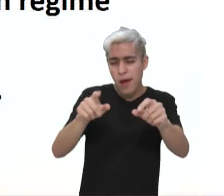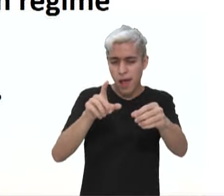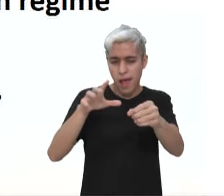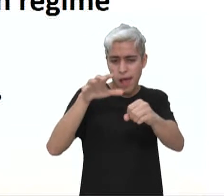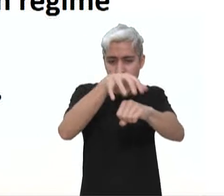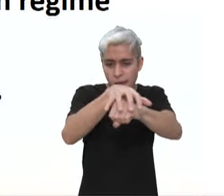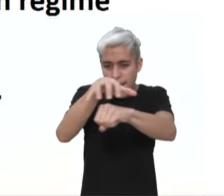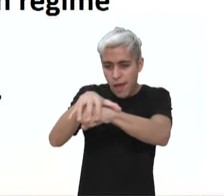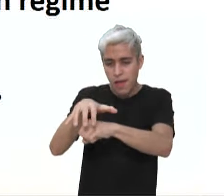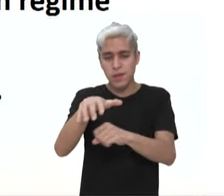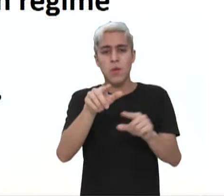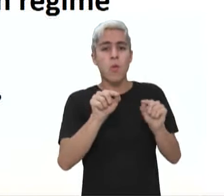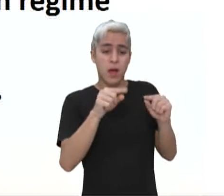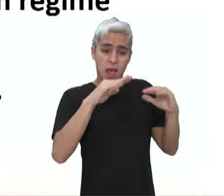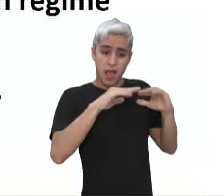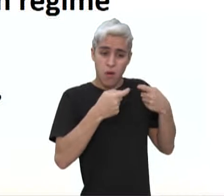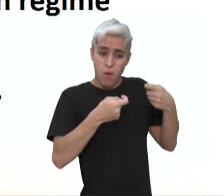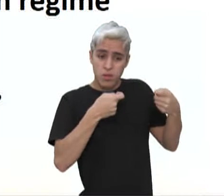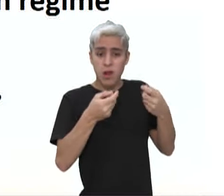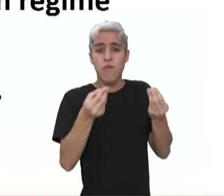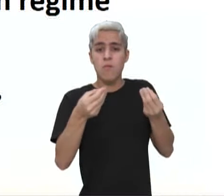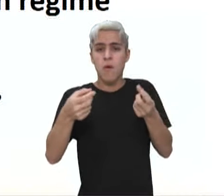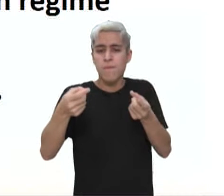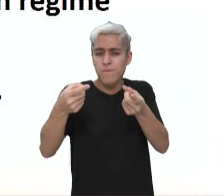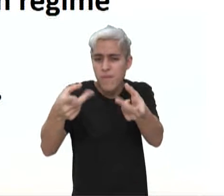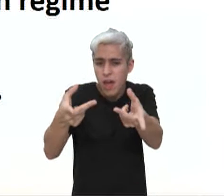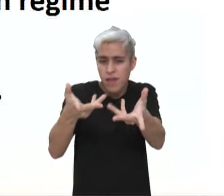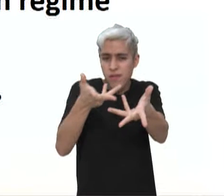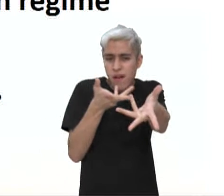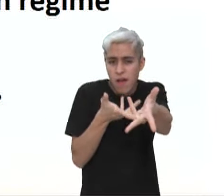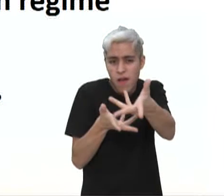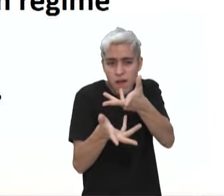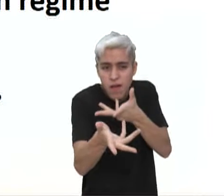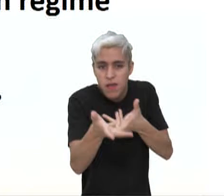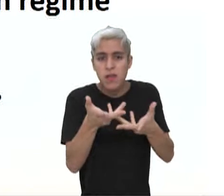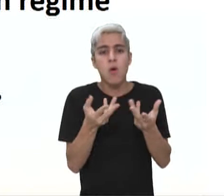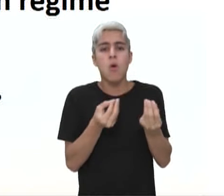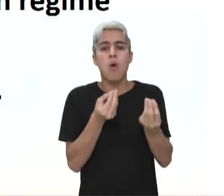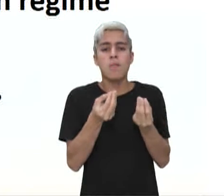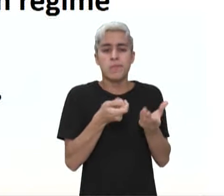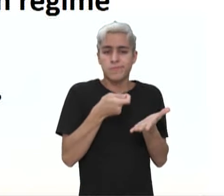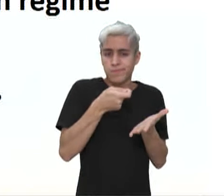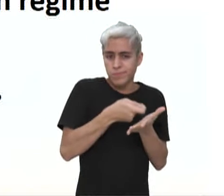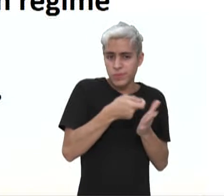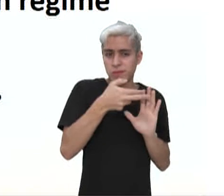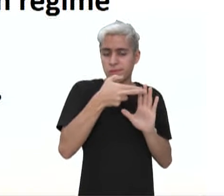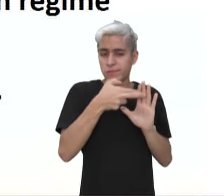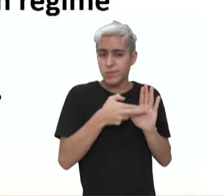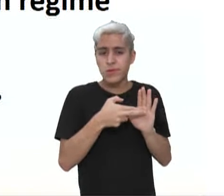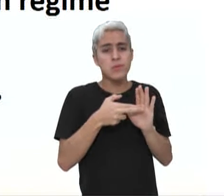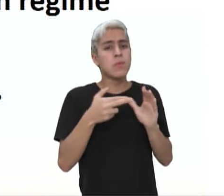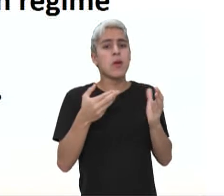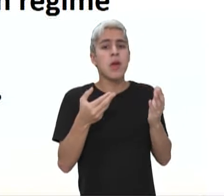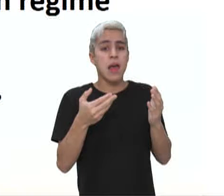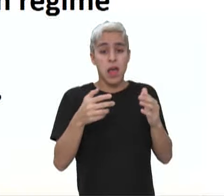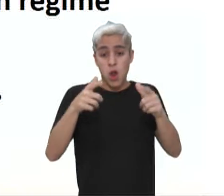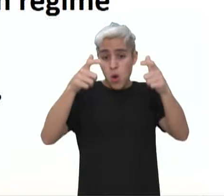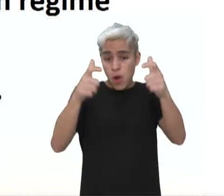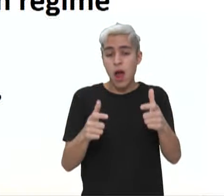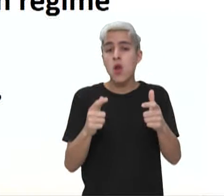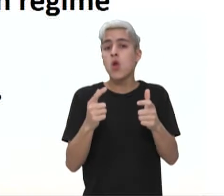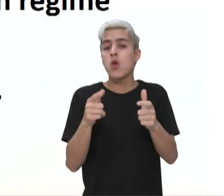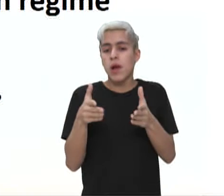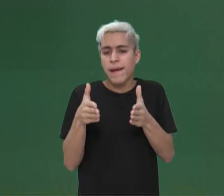função básica: controlar todo o comércio com as colônias, em regime de porto único a partir de